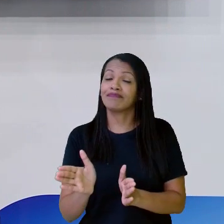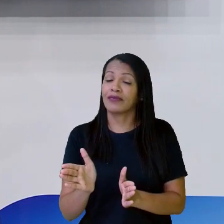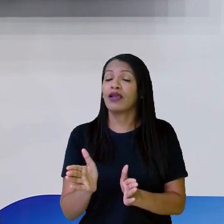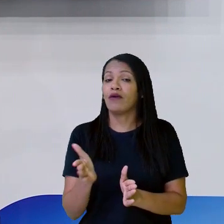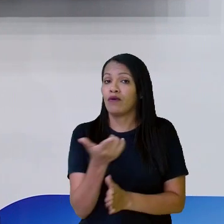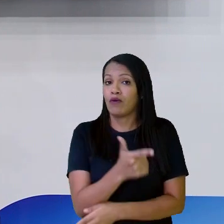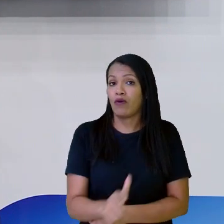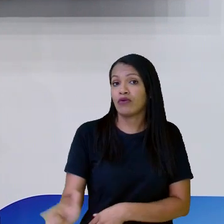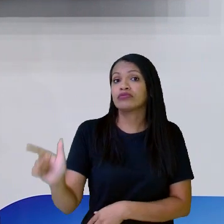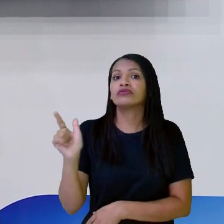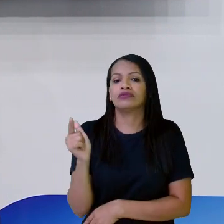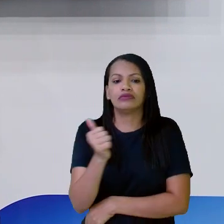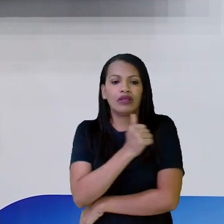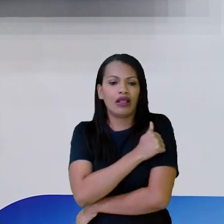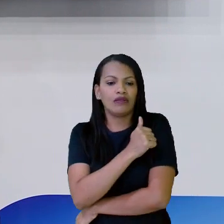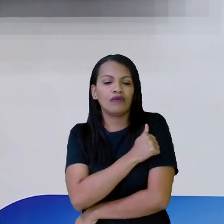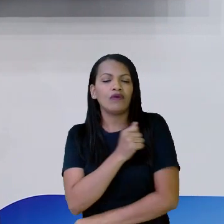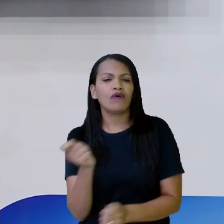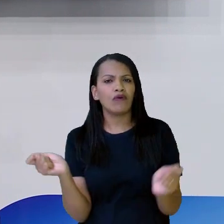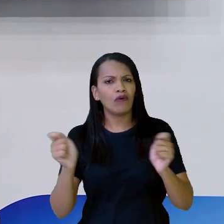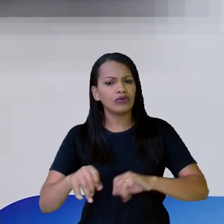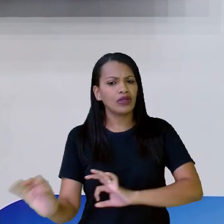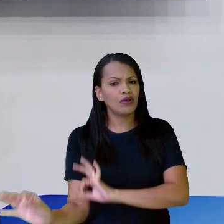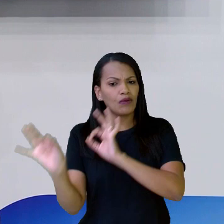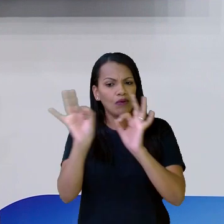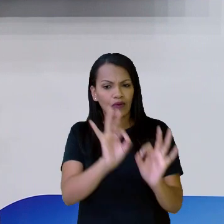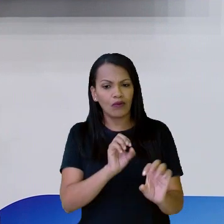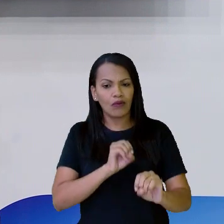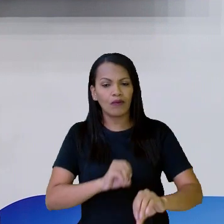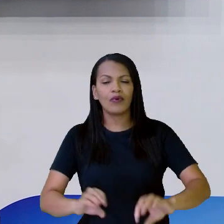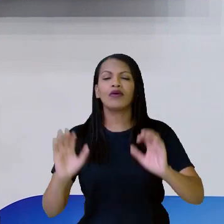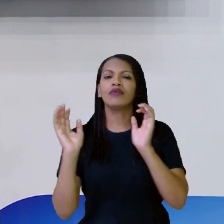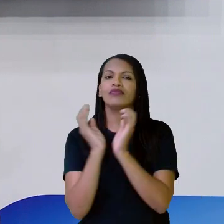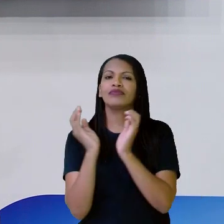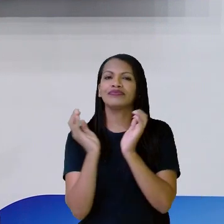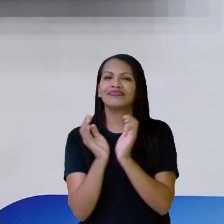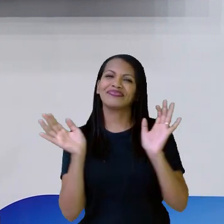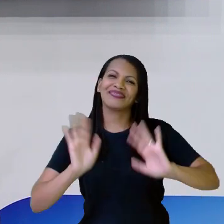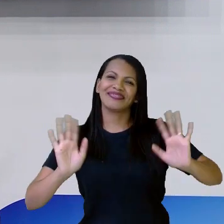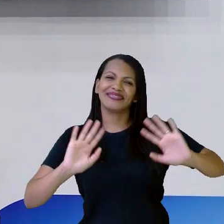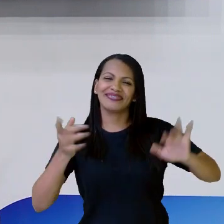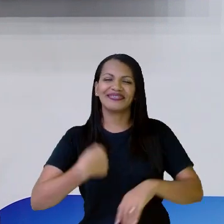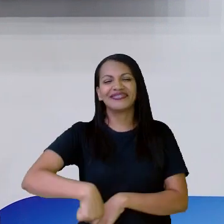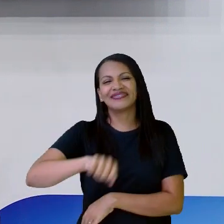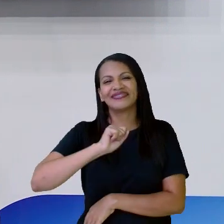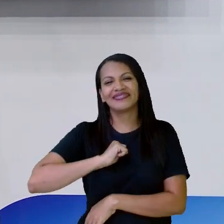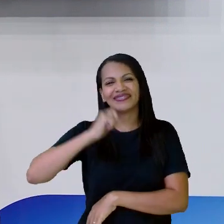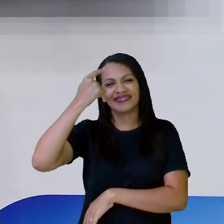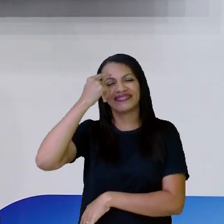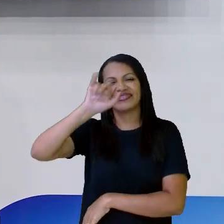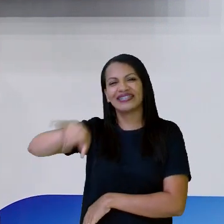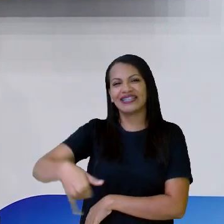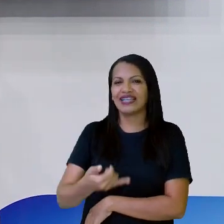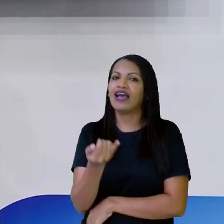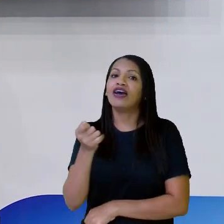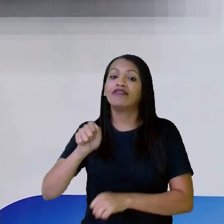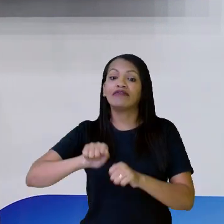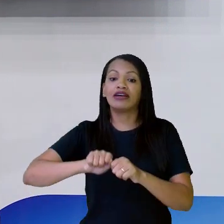mais pessoas consigam acompanhar as aulas do Educa, Jéssica está aqui maravilhosa, fazendo